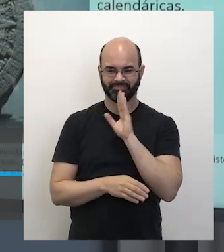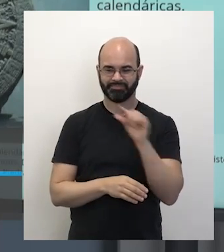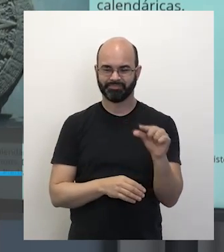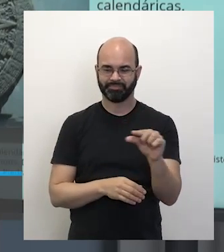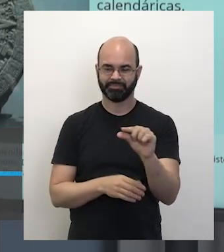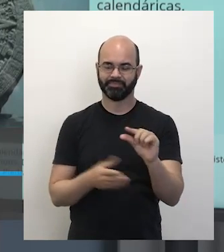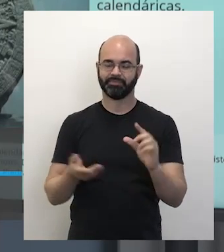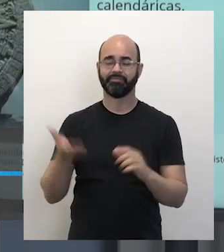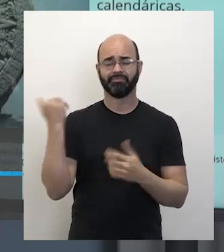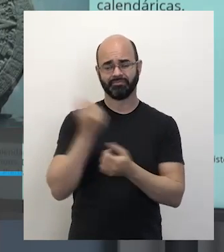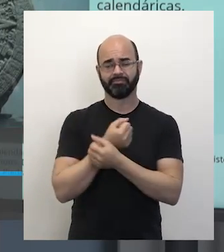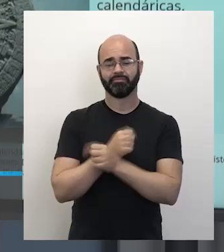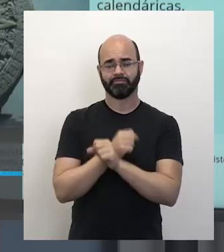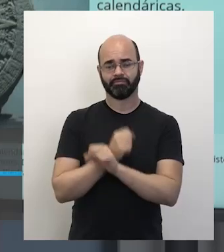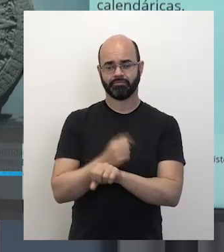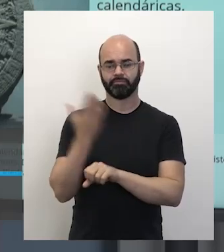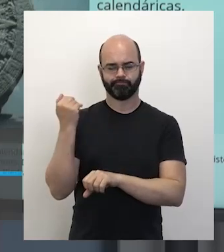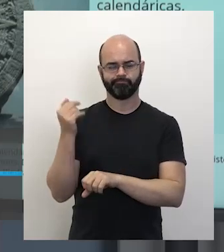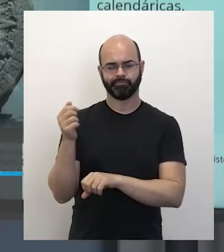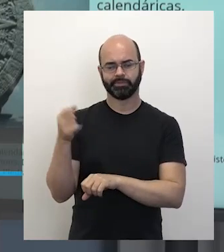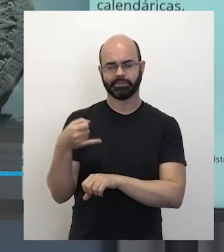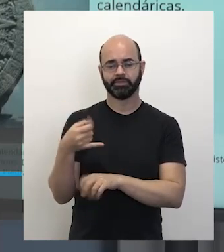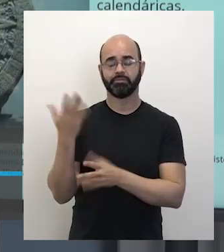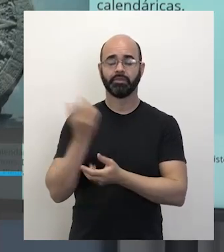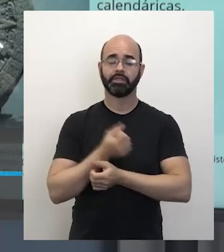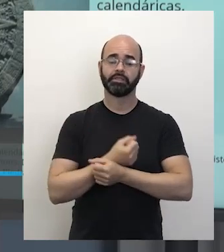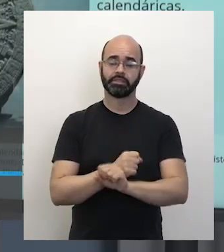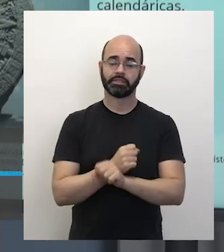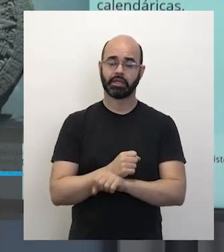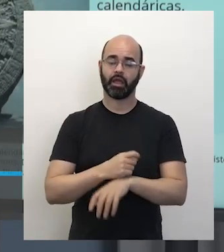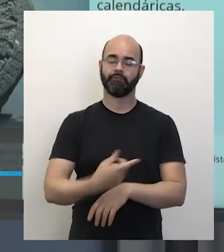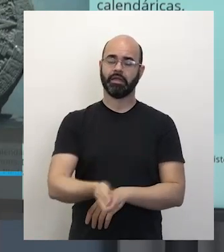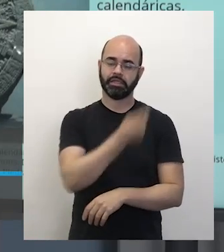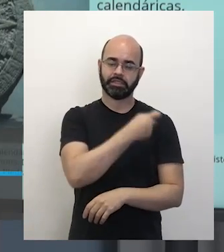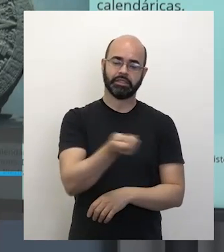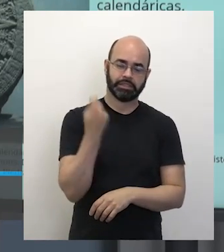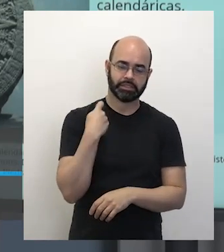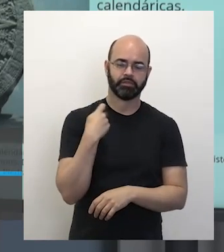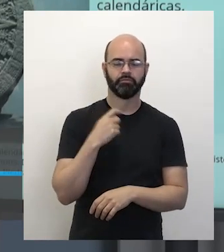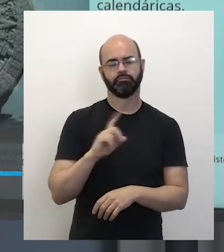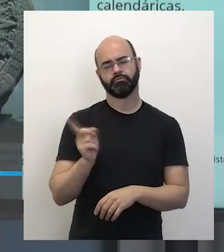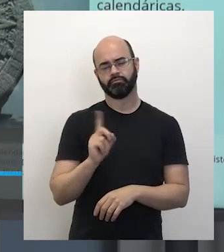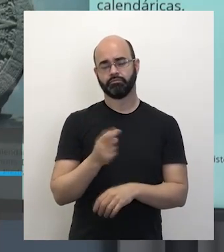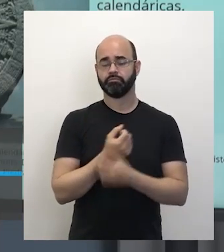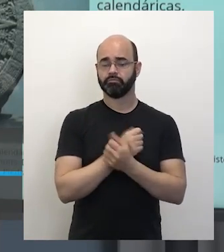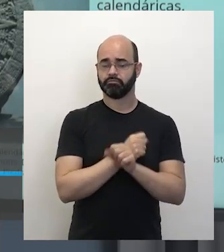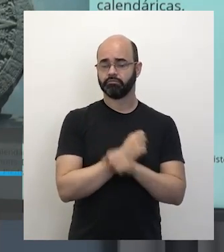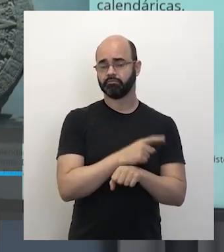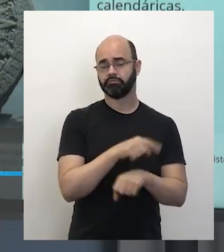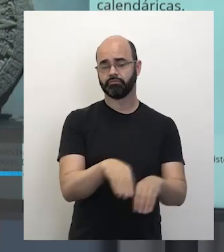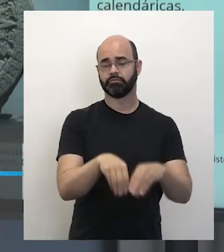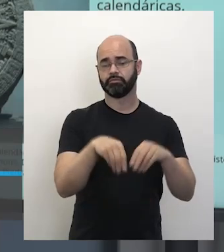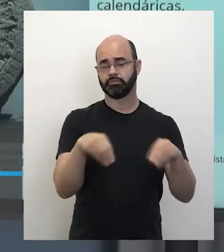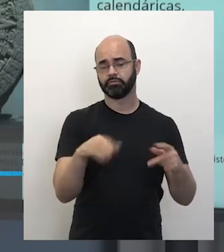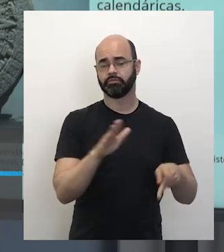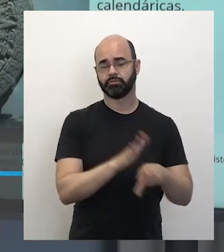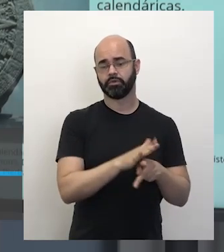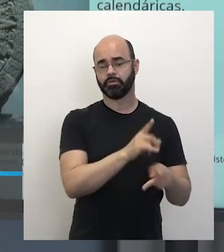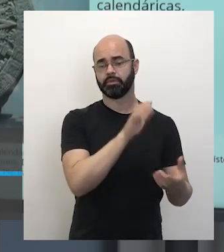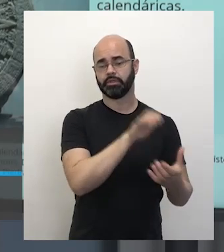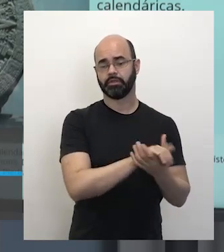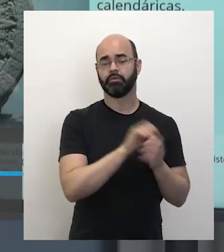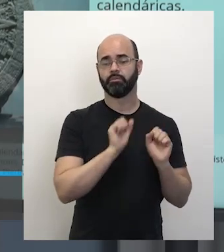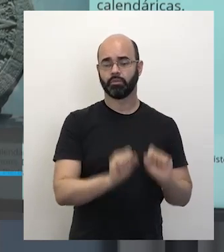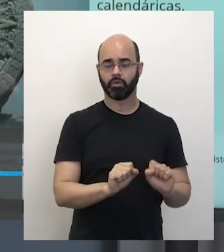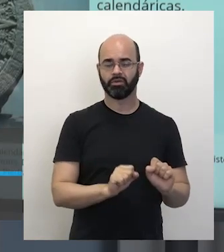contexto, ele não era maltratado, né? Era um escravo que até poderia ter terras, ele até poderia casar-se. Então,